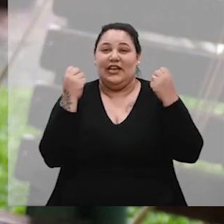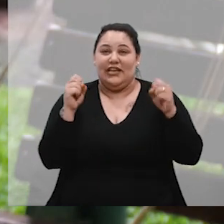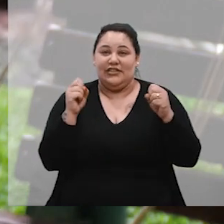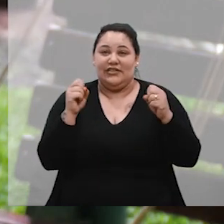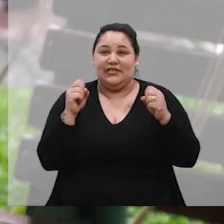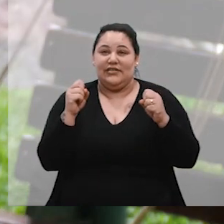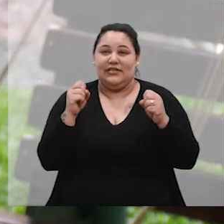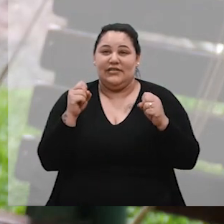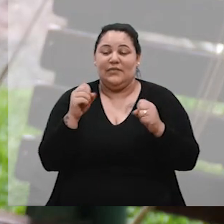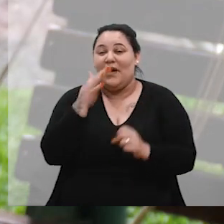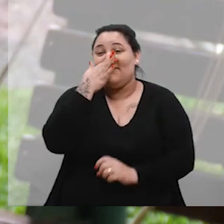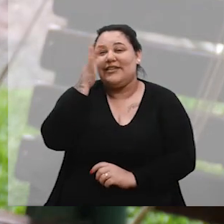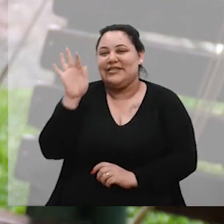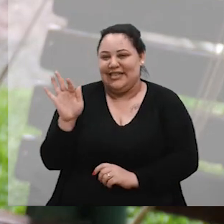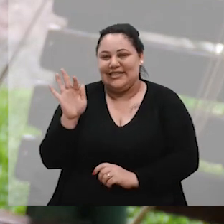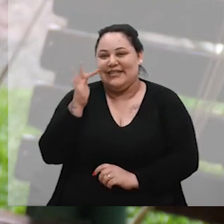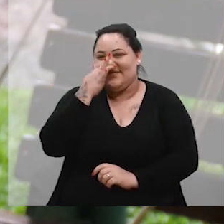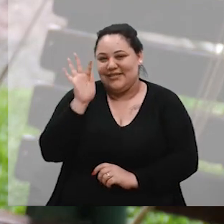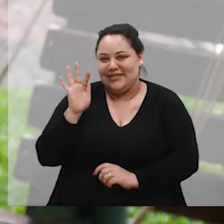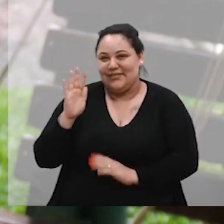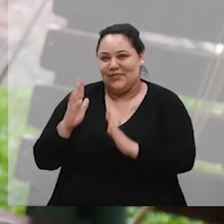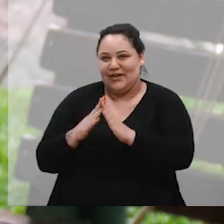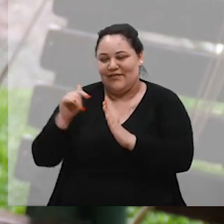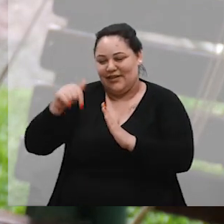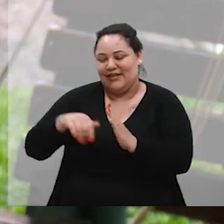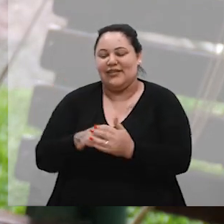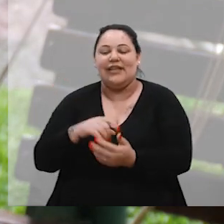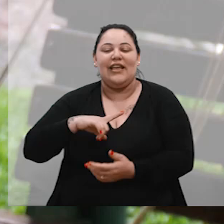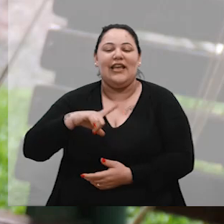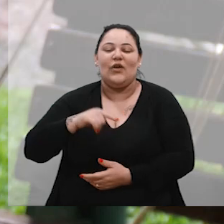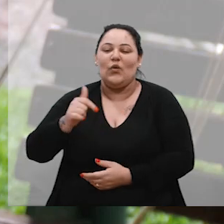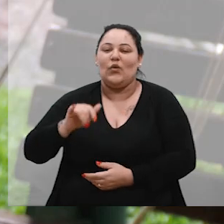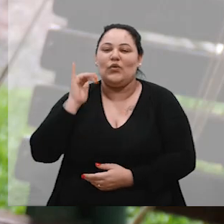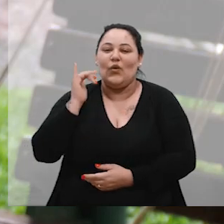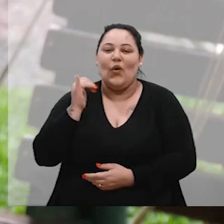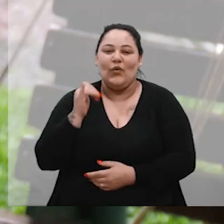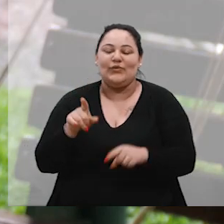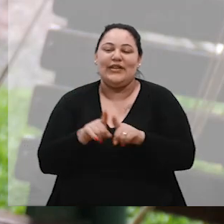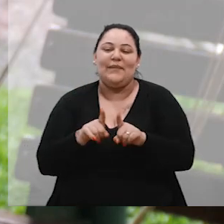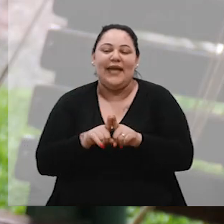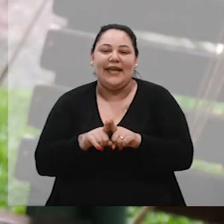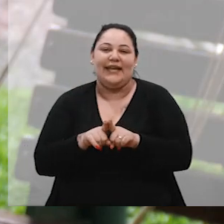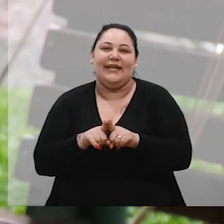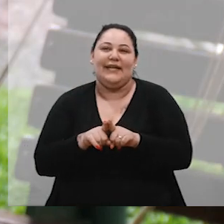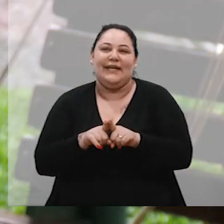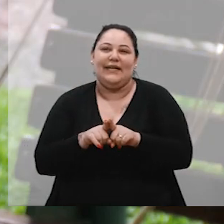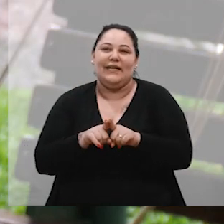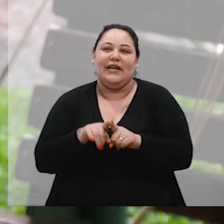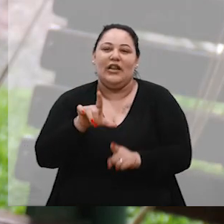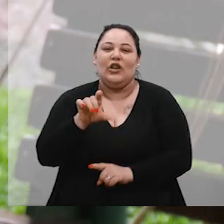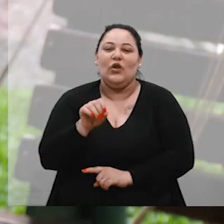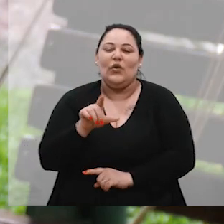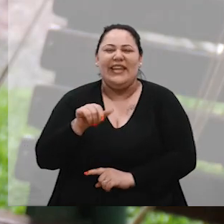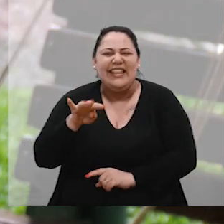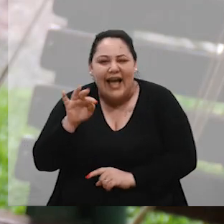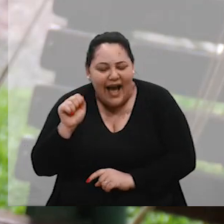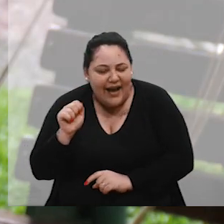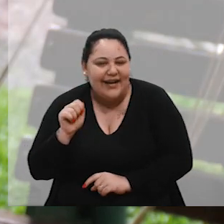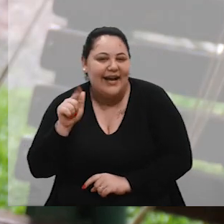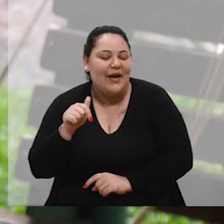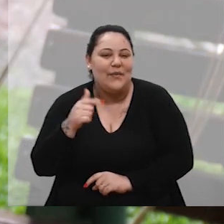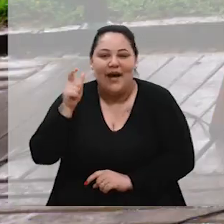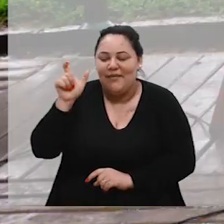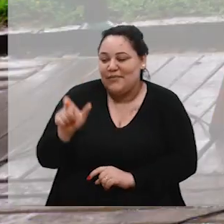Uma francesa. Eu tenho mais um outro conto para Lorita Andreassa, que era uma pessoa